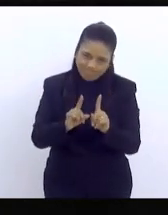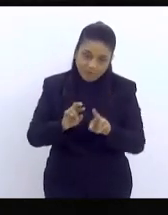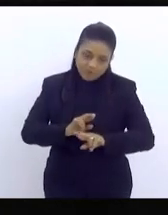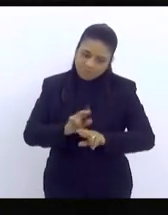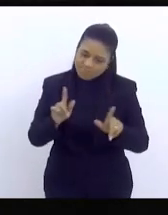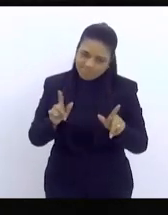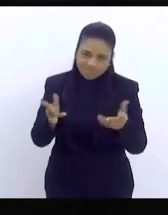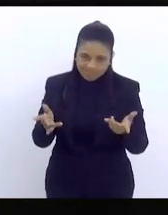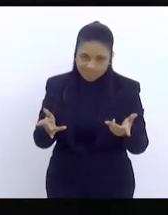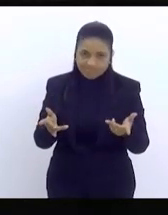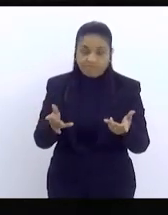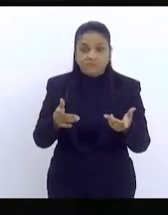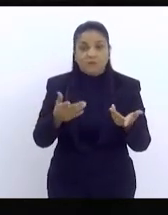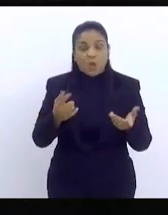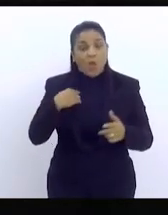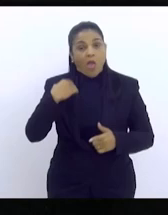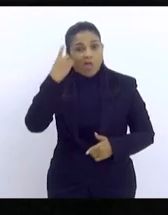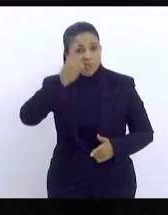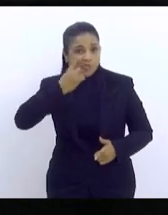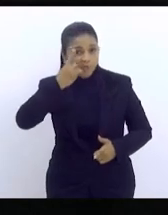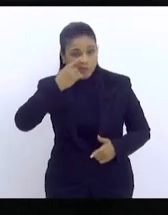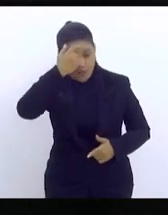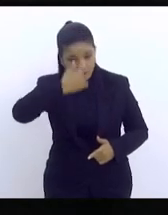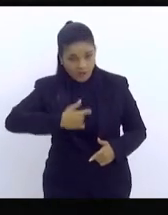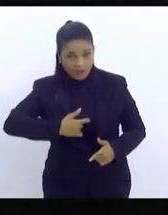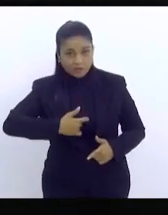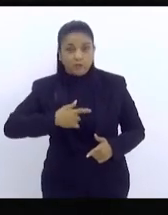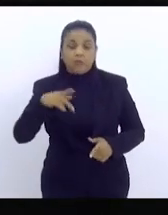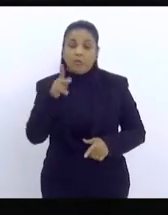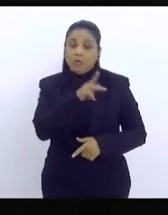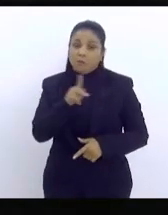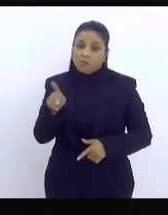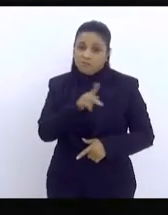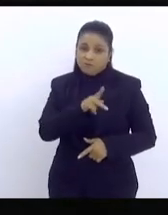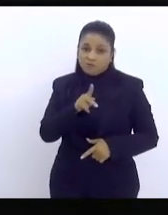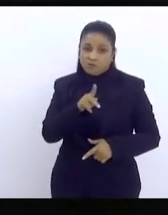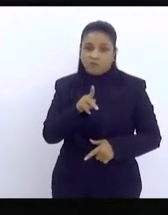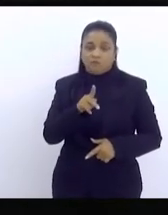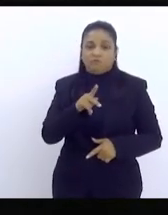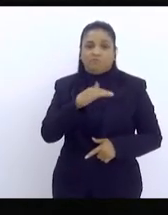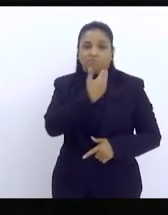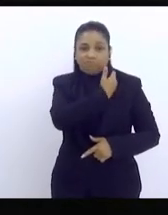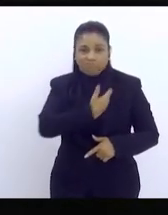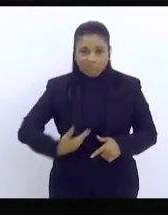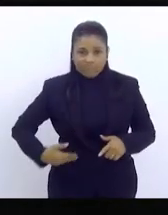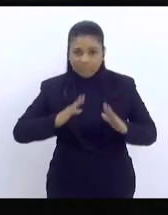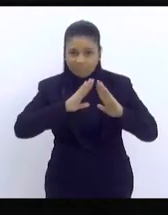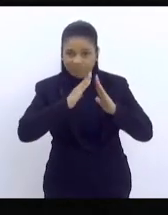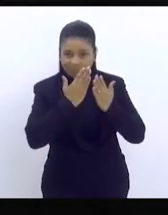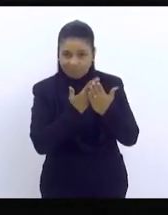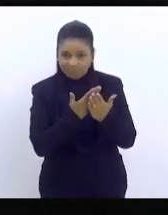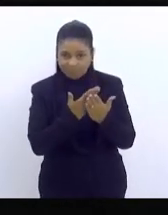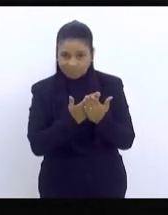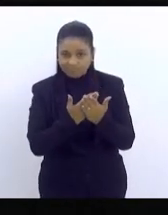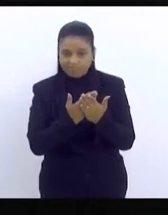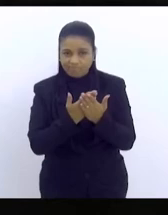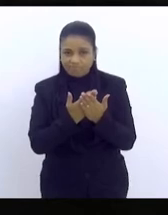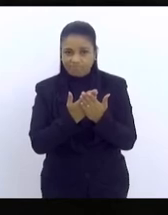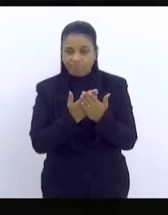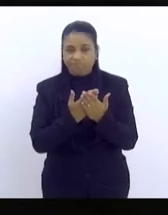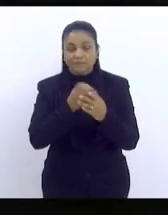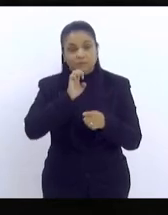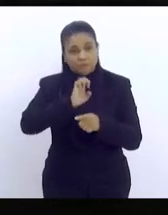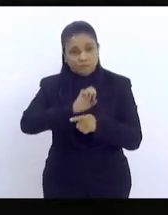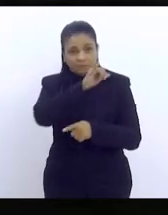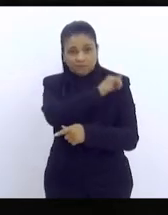condição de Deputados Estadual Mas também de professor da rede pública da rede do nosso